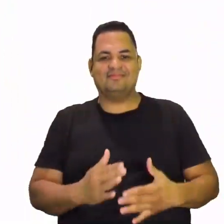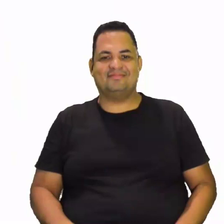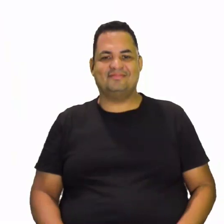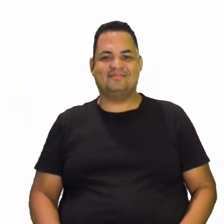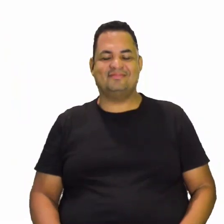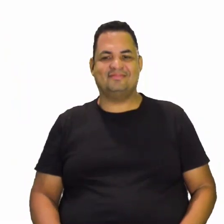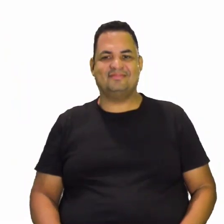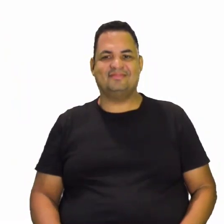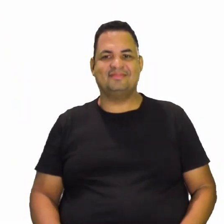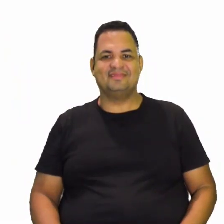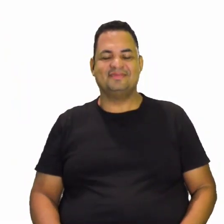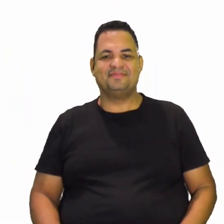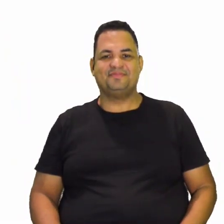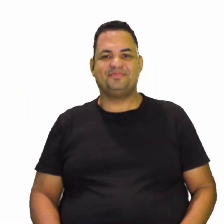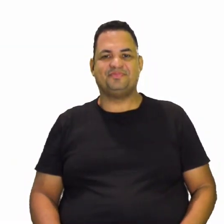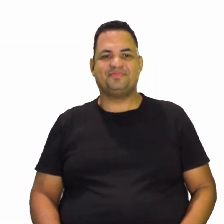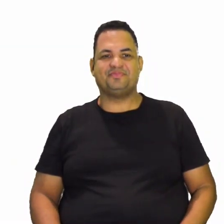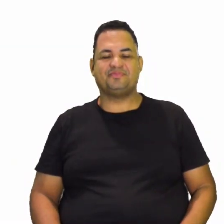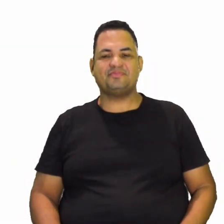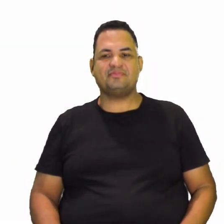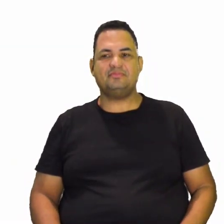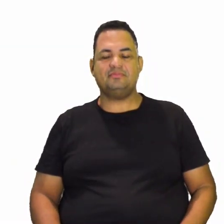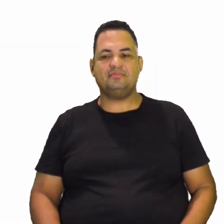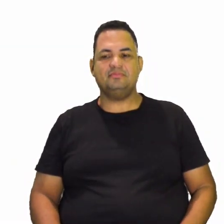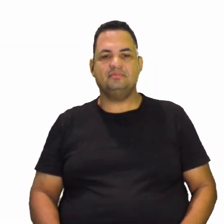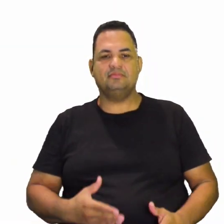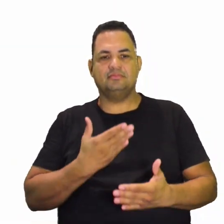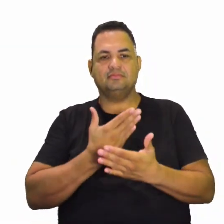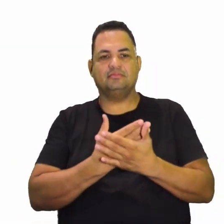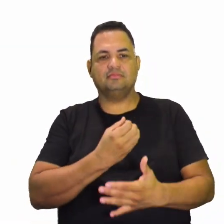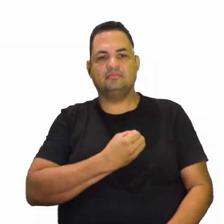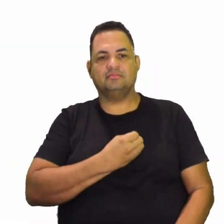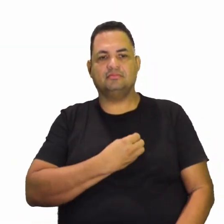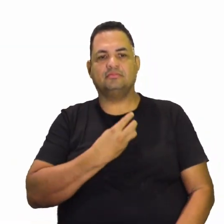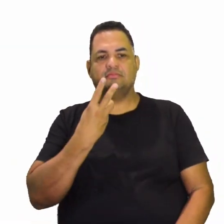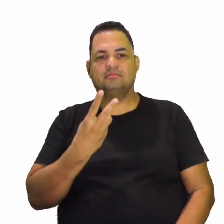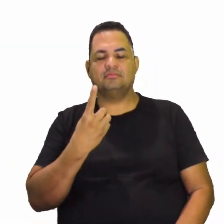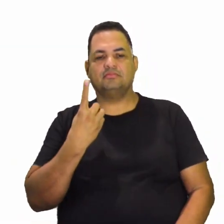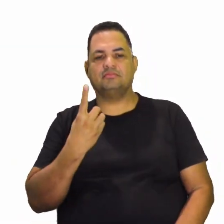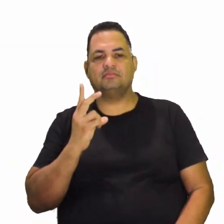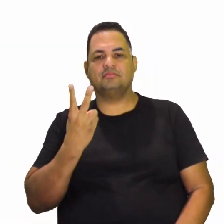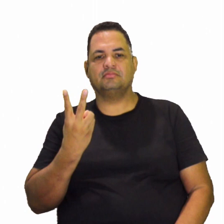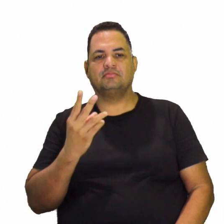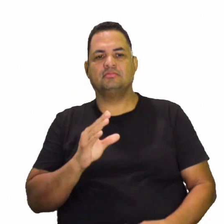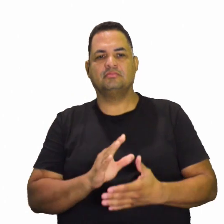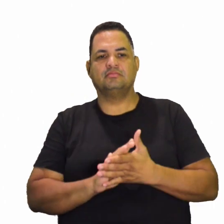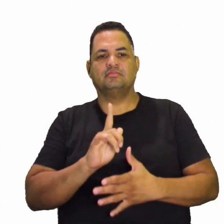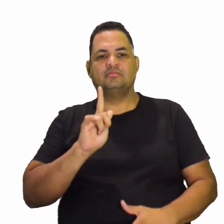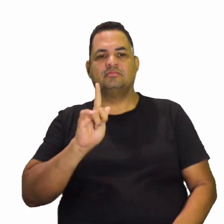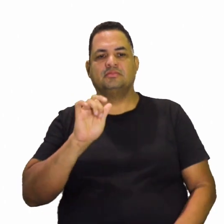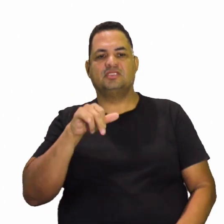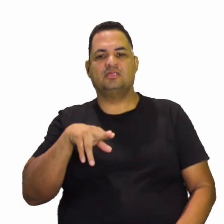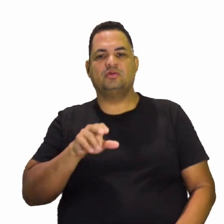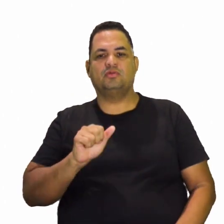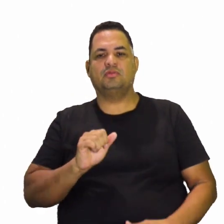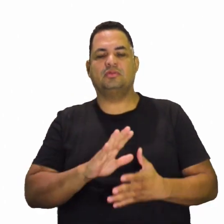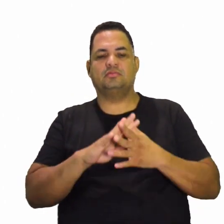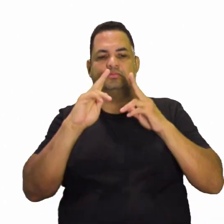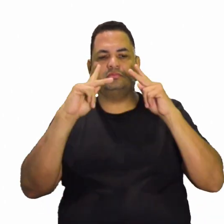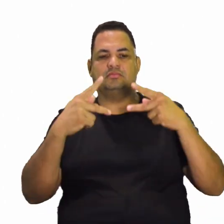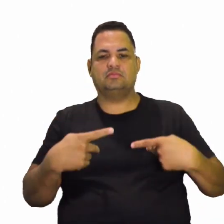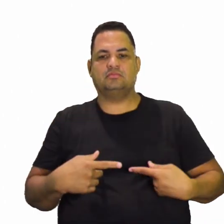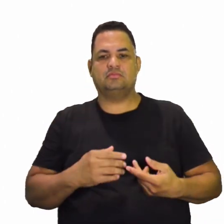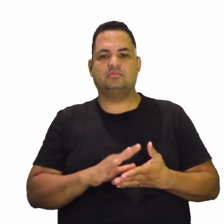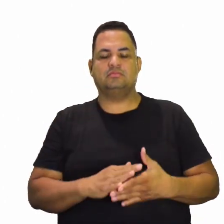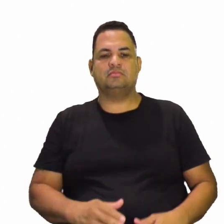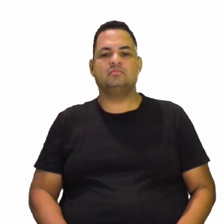numa olhada aqui e depois tem que falar tudo de novo. Então vamos lá. Aula 31.2. Isso. Genoma humano, né? Deixa